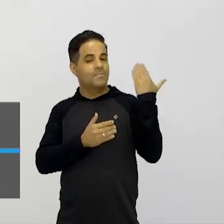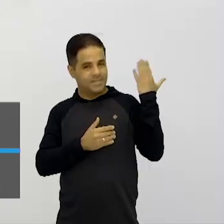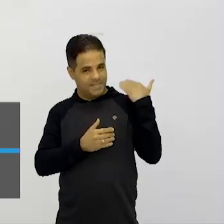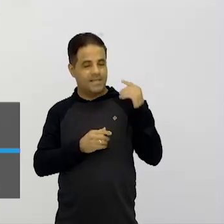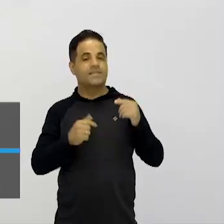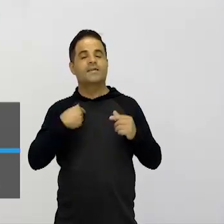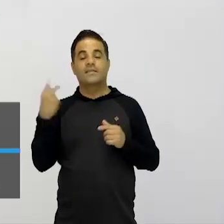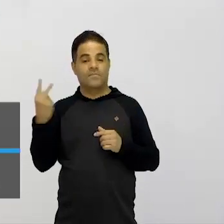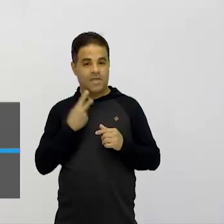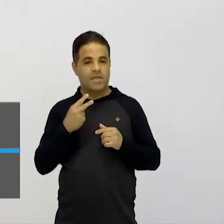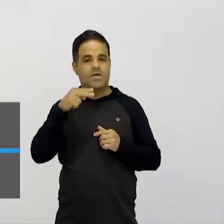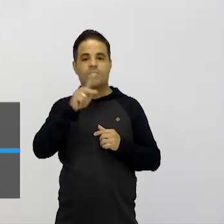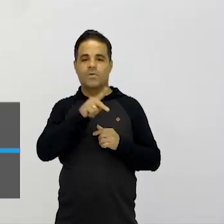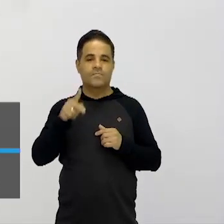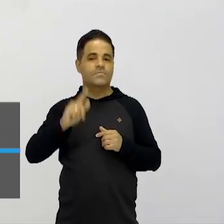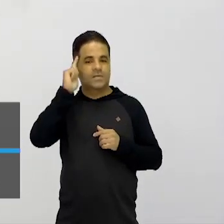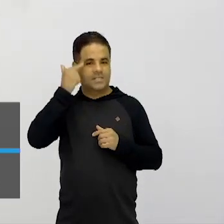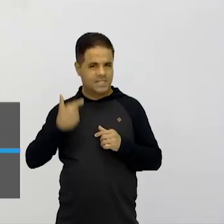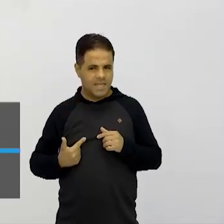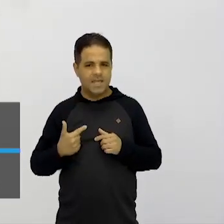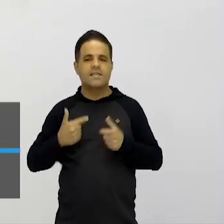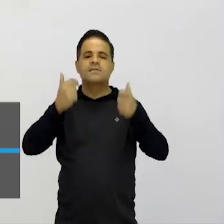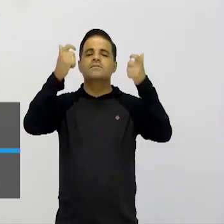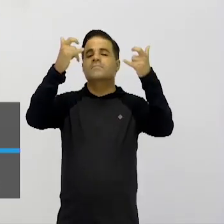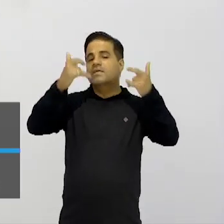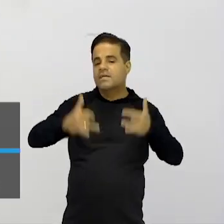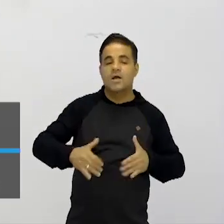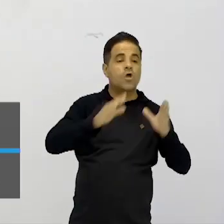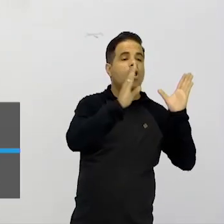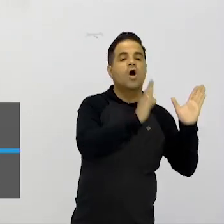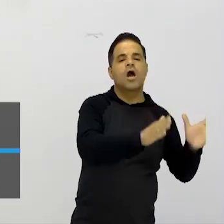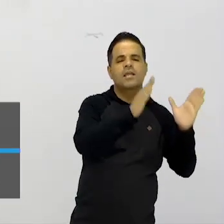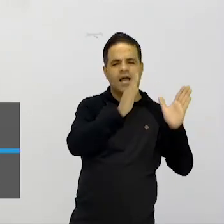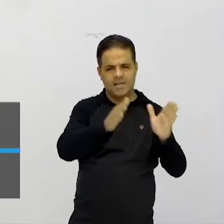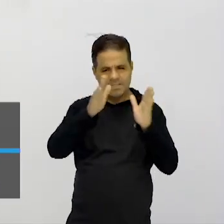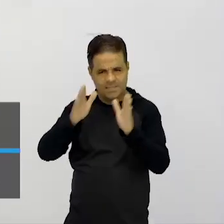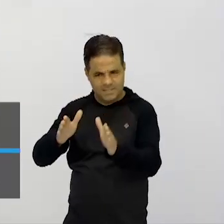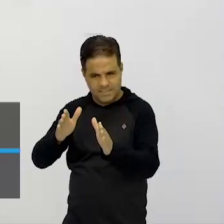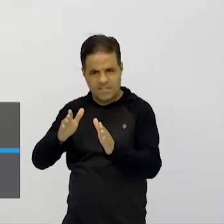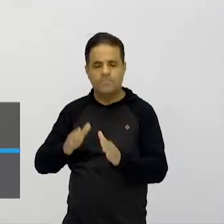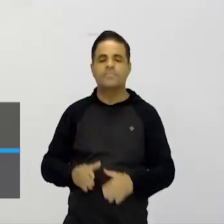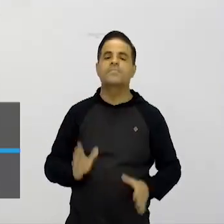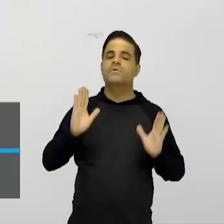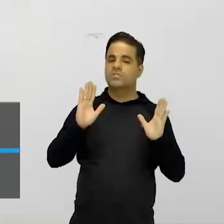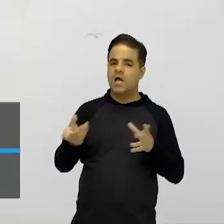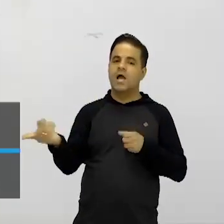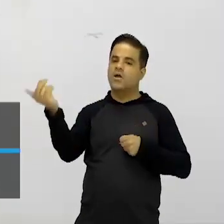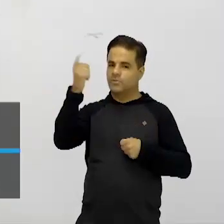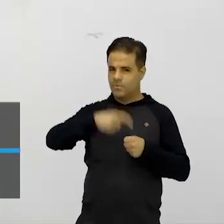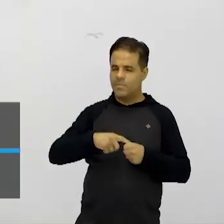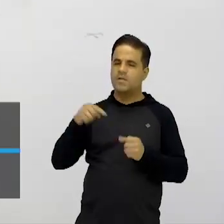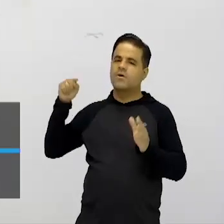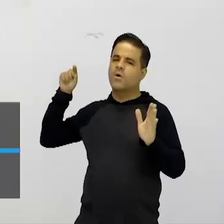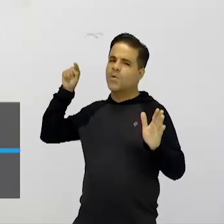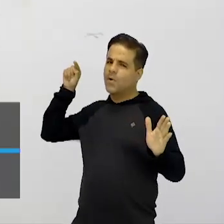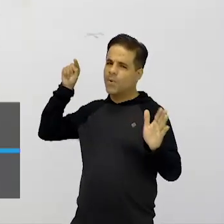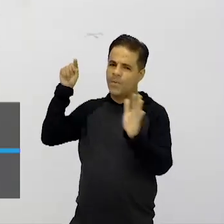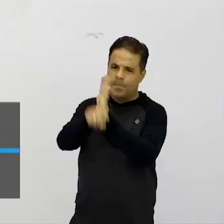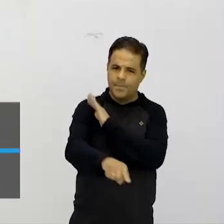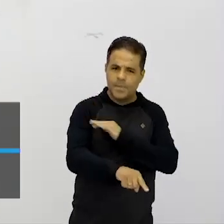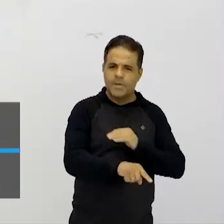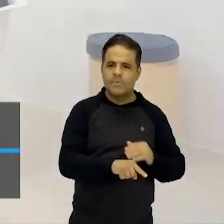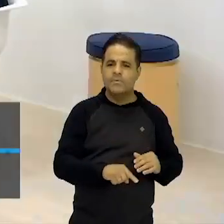que estava eu e a professora Jane aqui falando sobre organização. E já retomando, eu vou perguntar aqui para